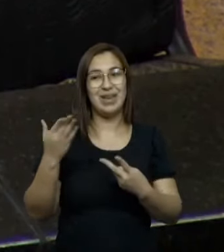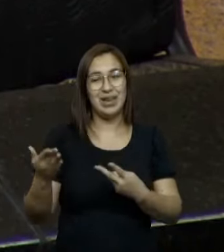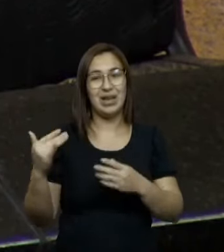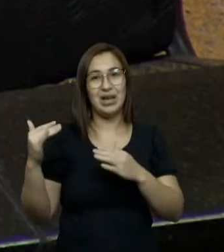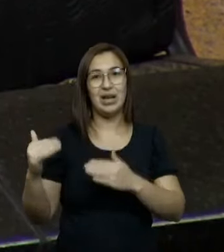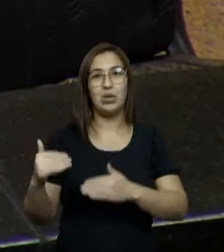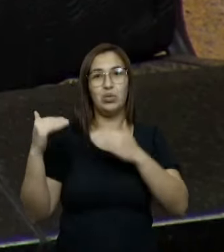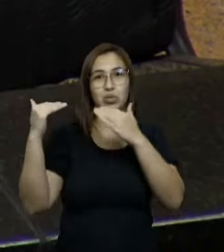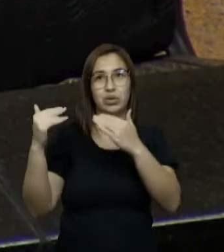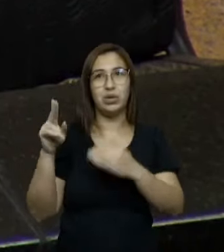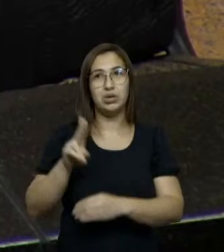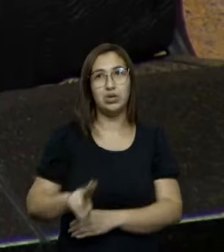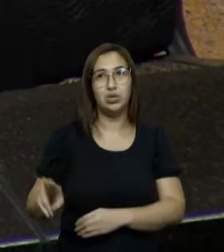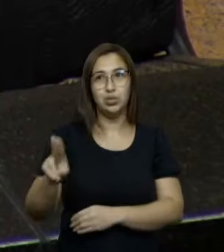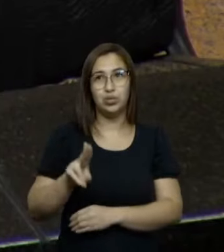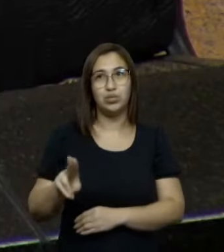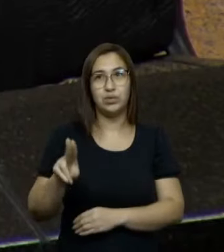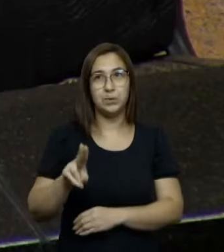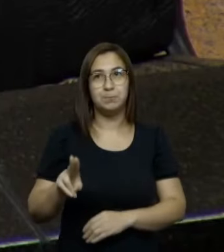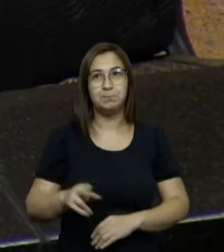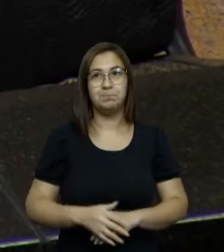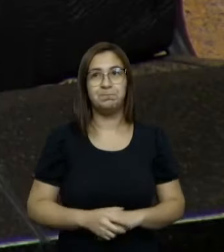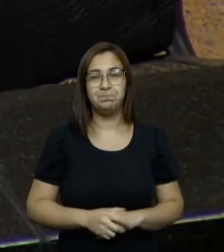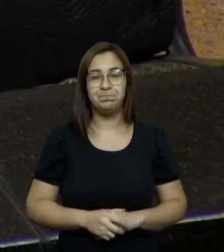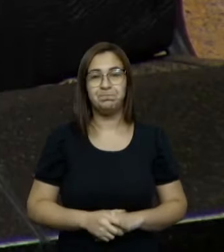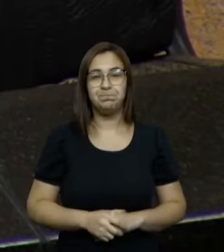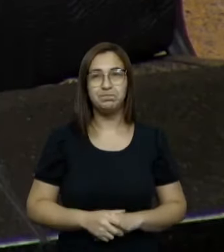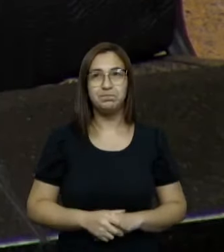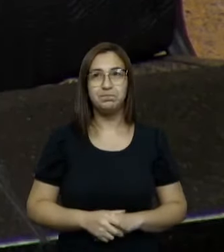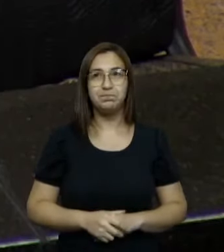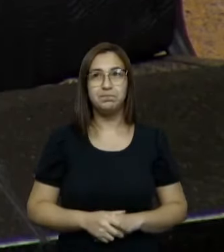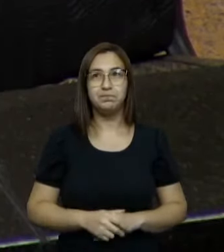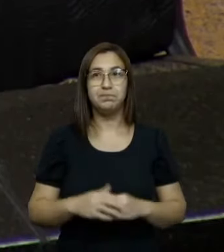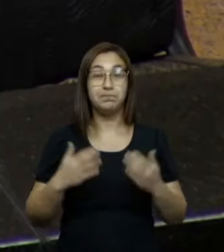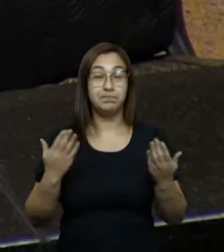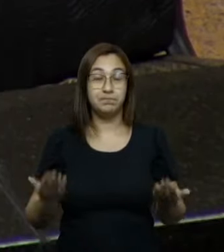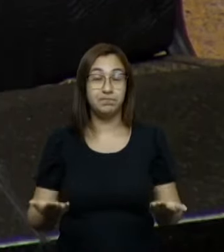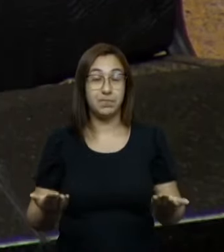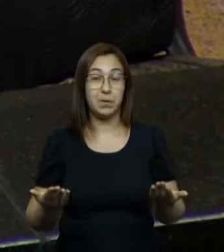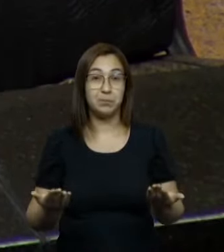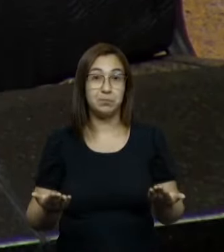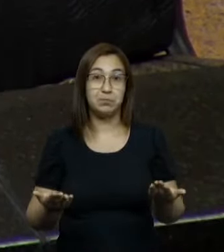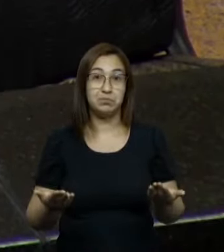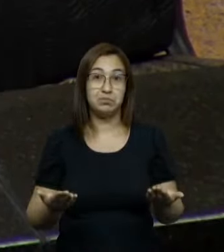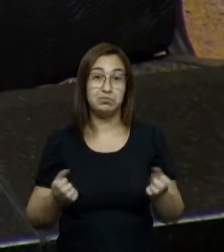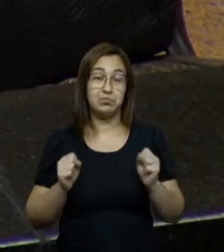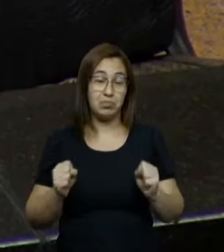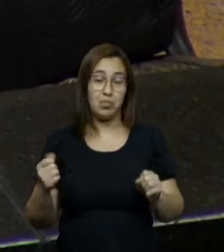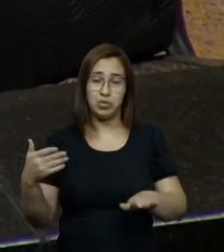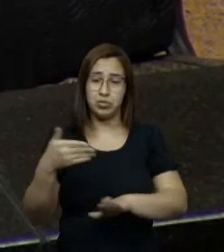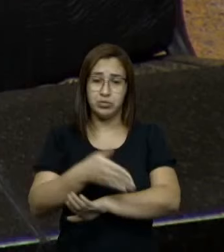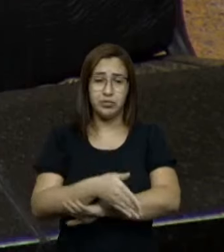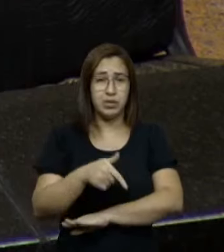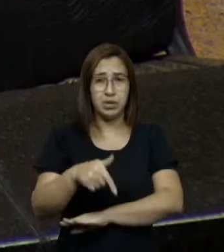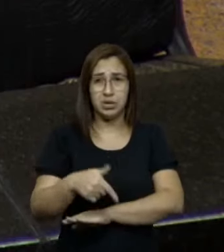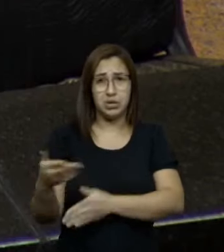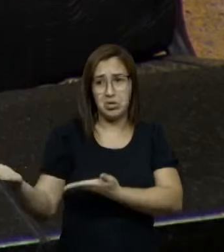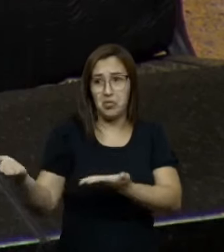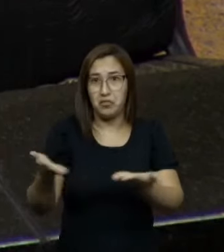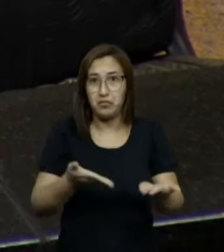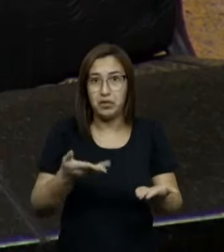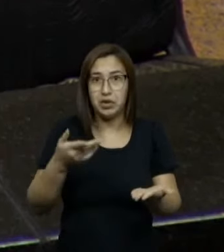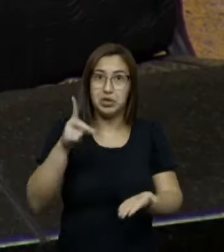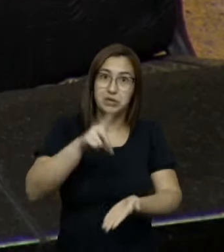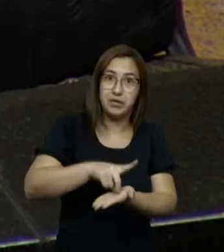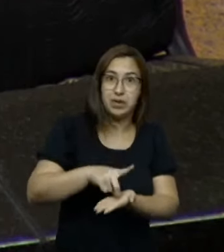quem efetivamente vai utilizar essa aeronave. Então, fica aberto o espaço aqui, não precisa um convite dos deputados, que é o deputado